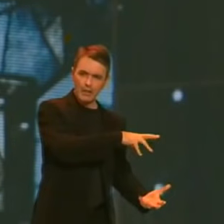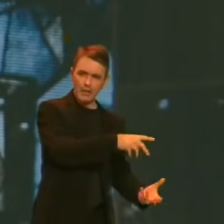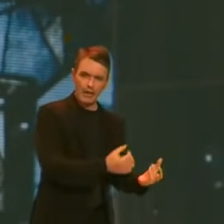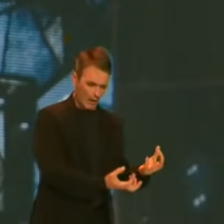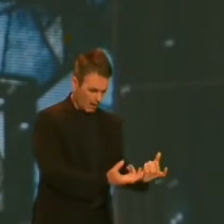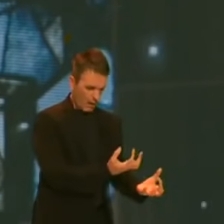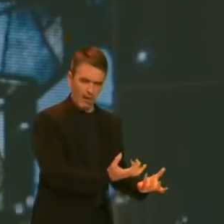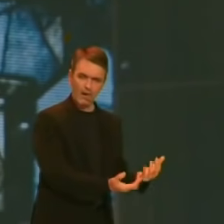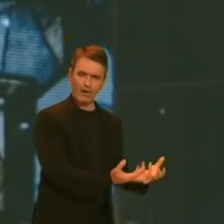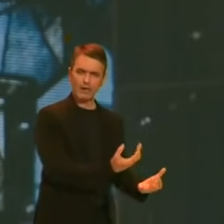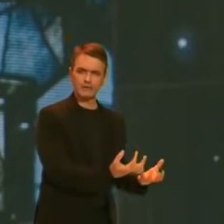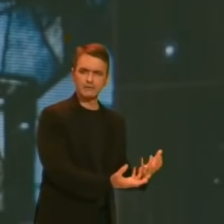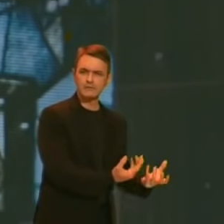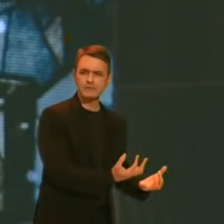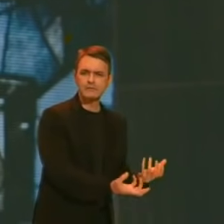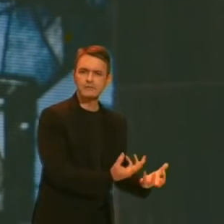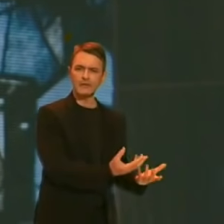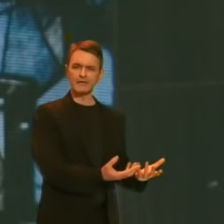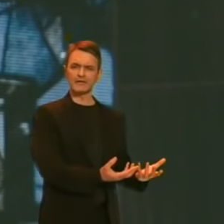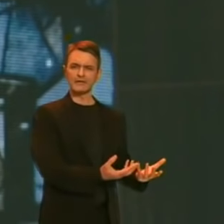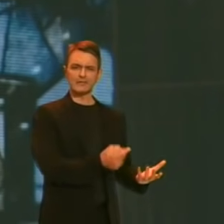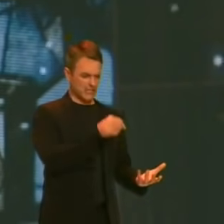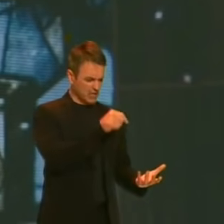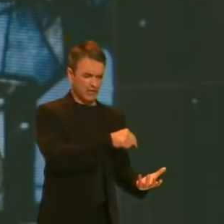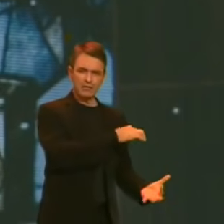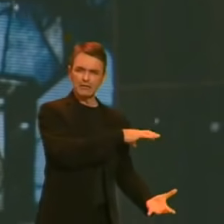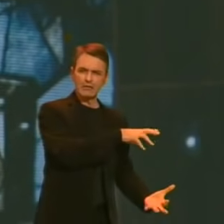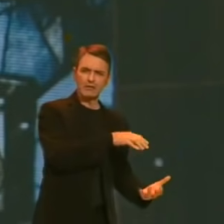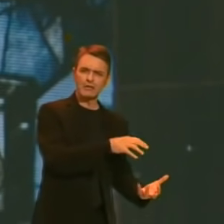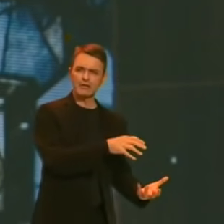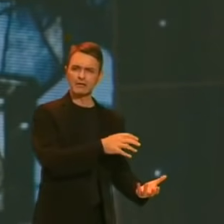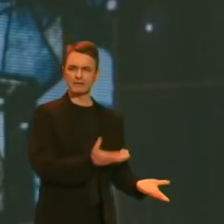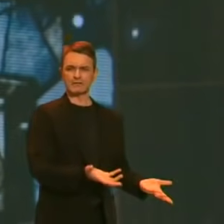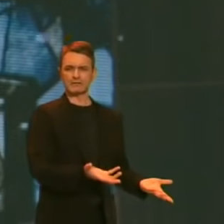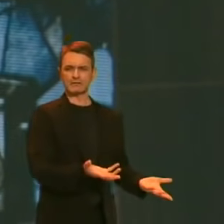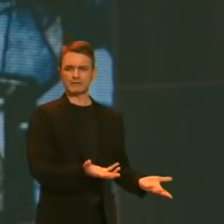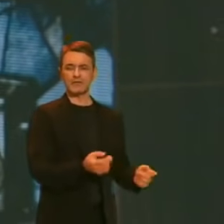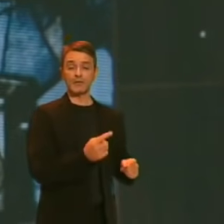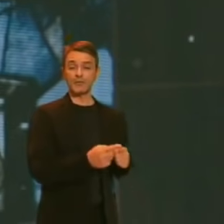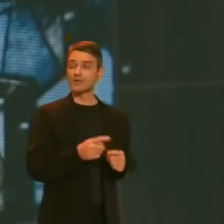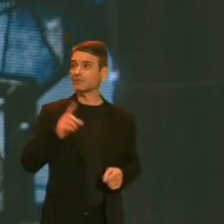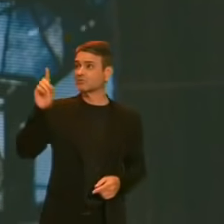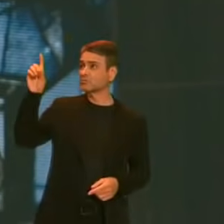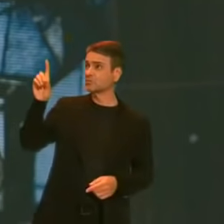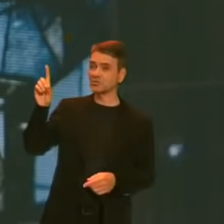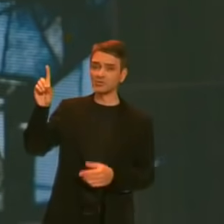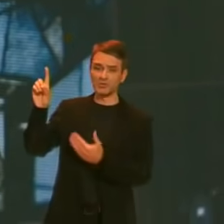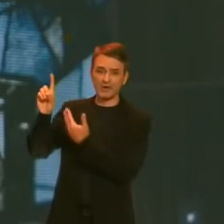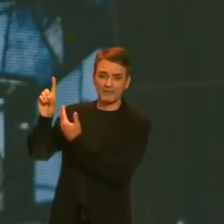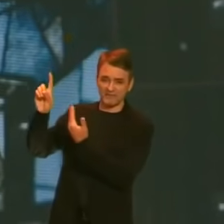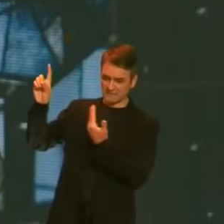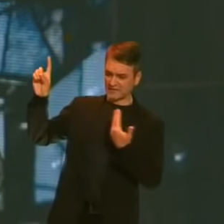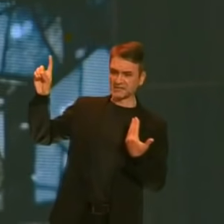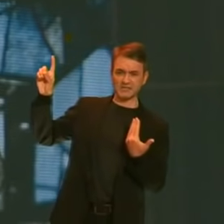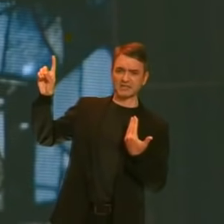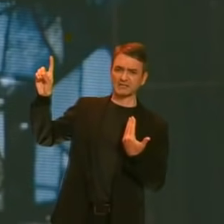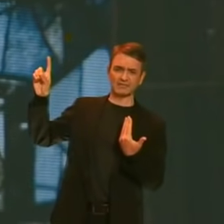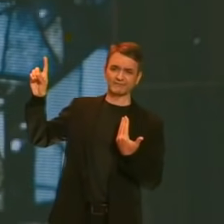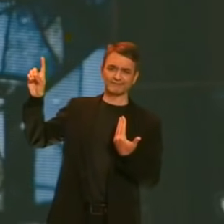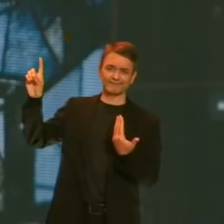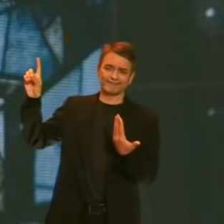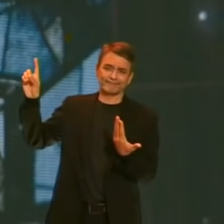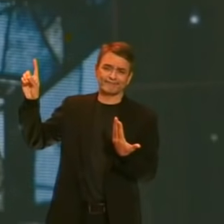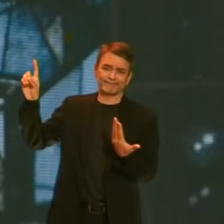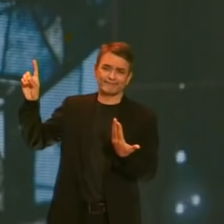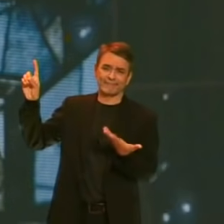sensível. Porque um mundo sem Deus somente pode existir como um mundo em que penetra